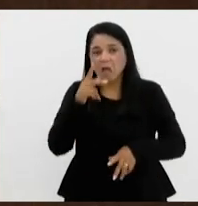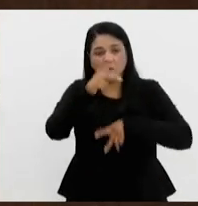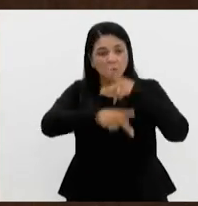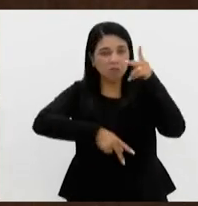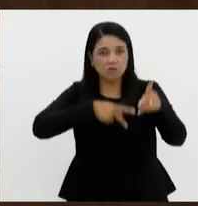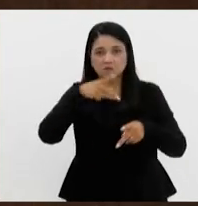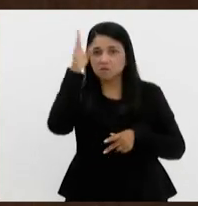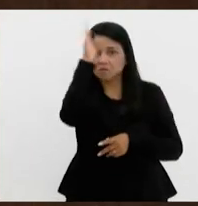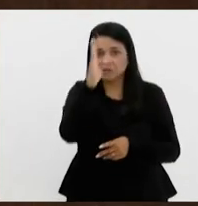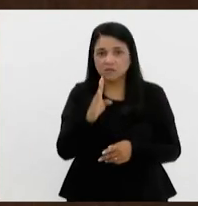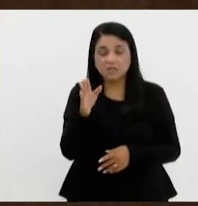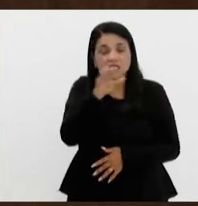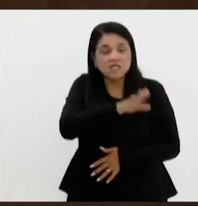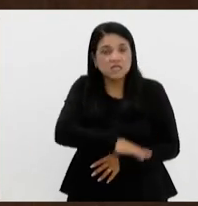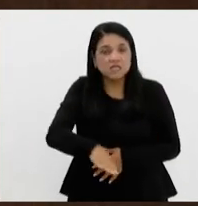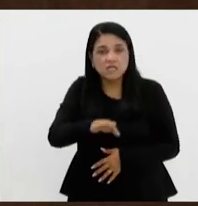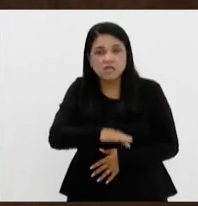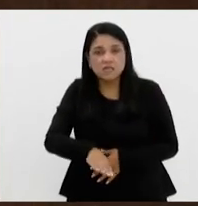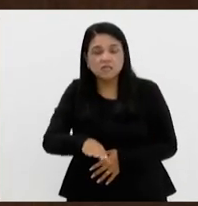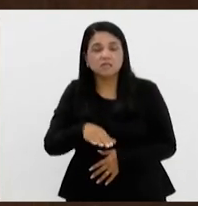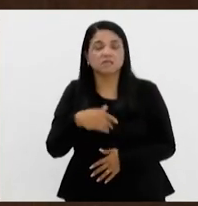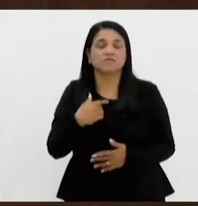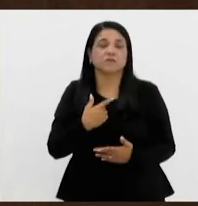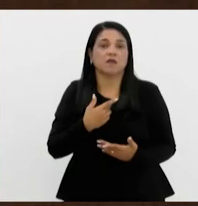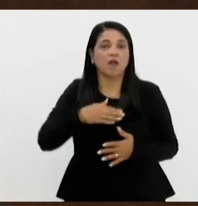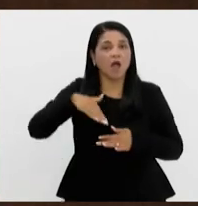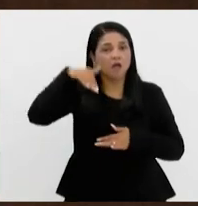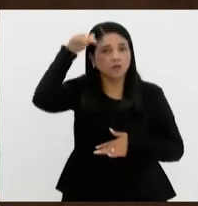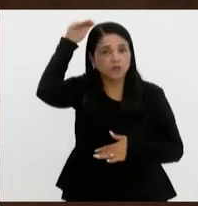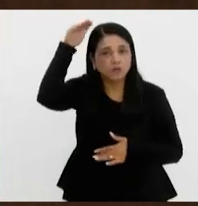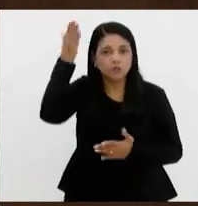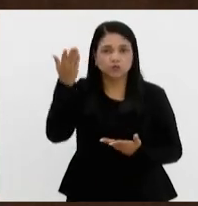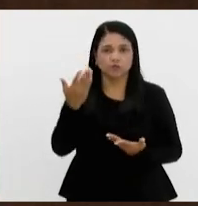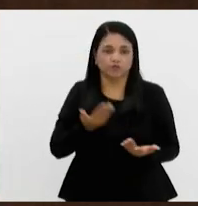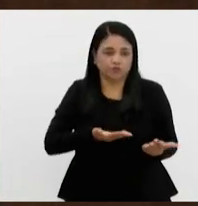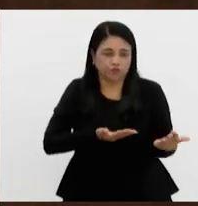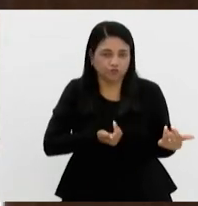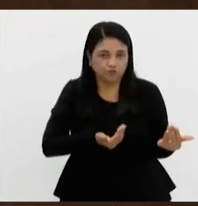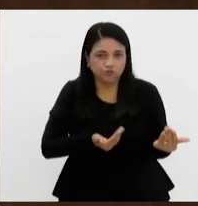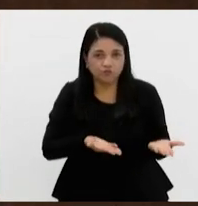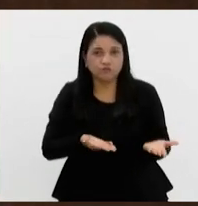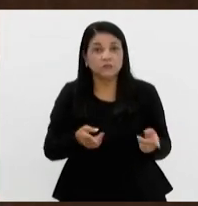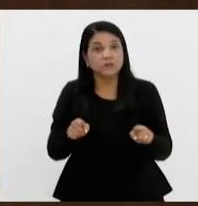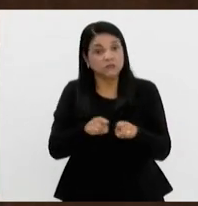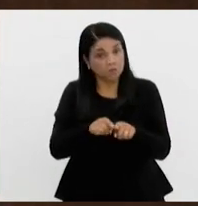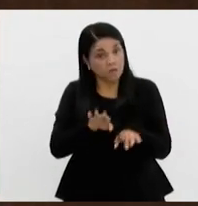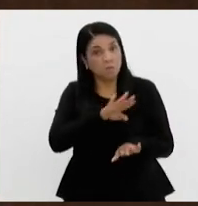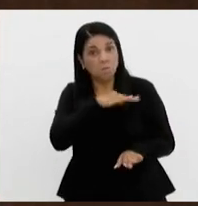Crianças, adultos, idosos estão morrendo de dengue e voltou a morrer de Covid.